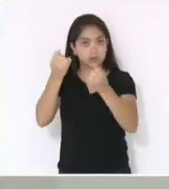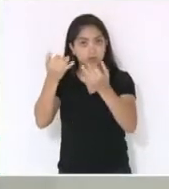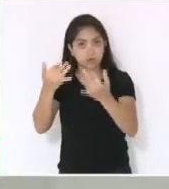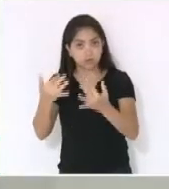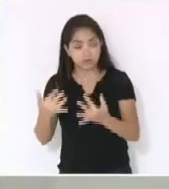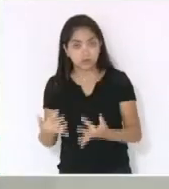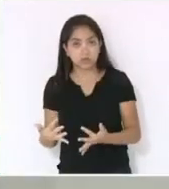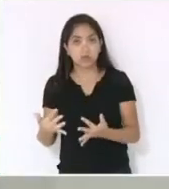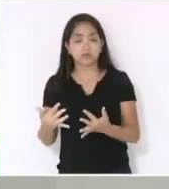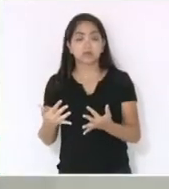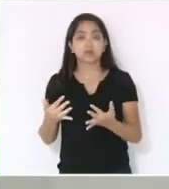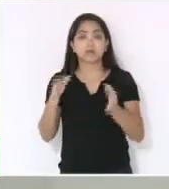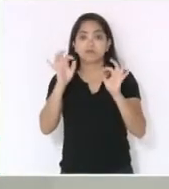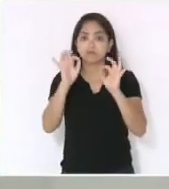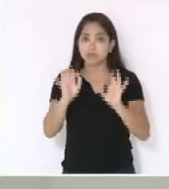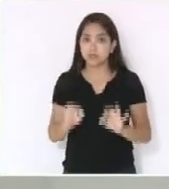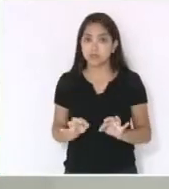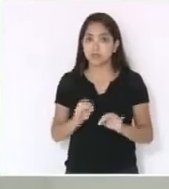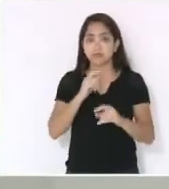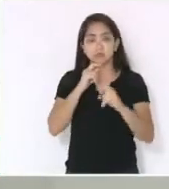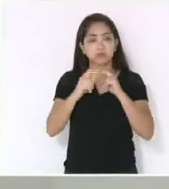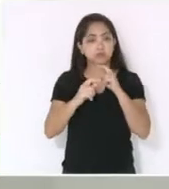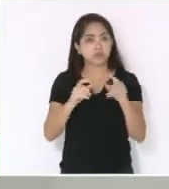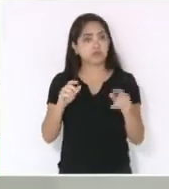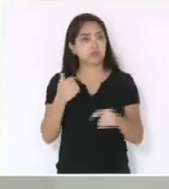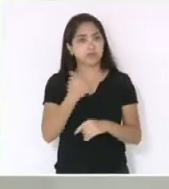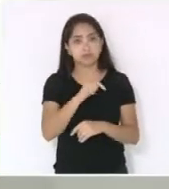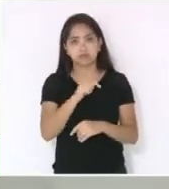há dúvida alguma,